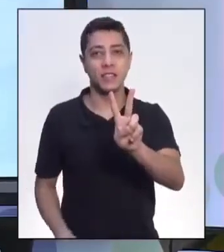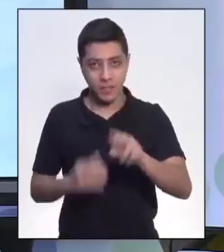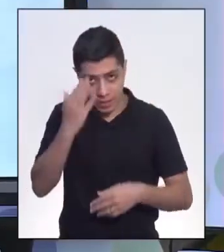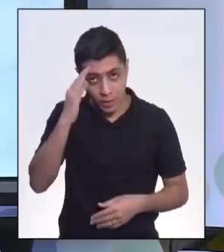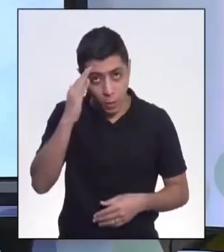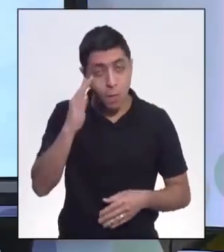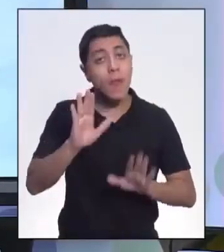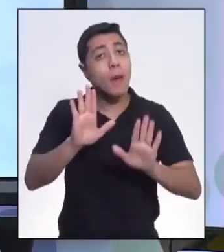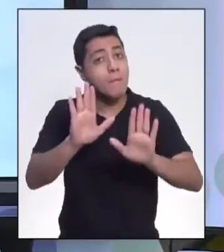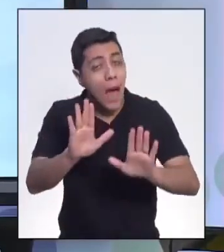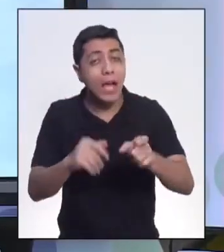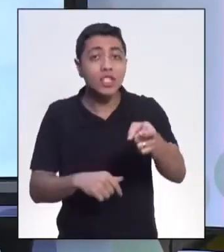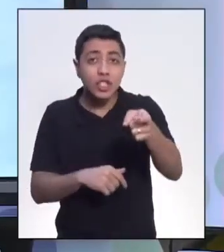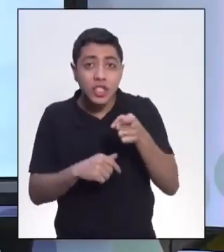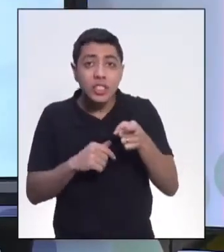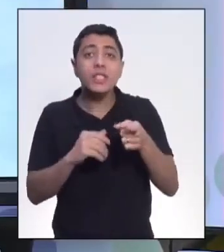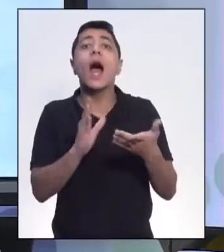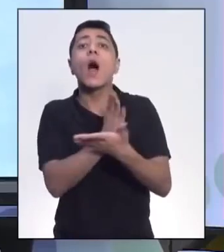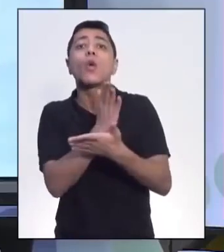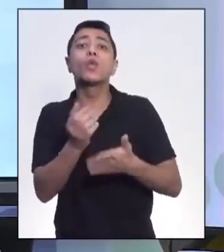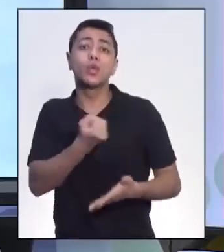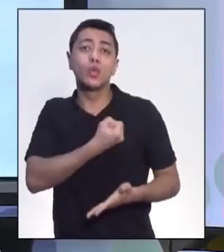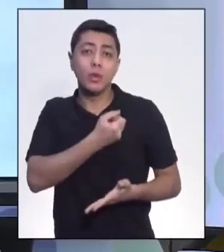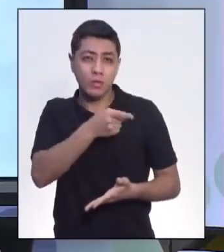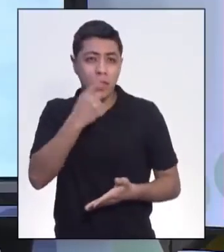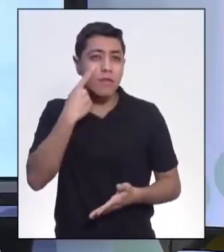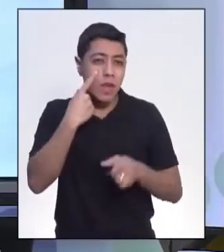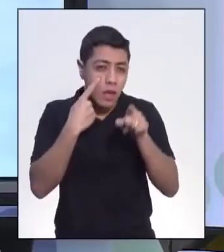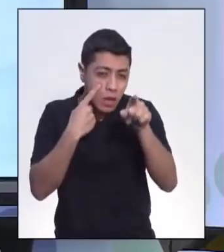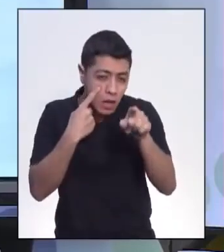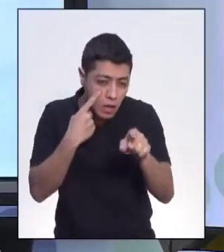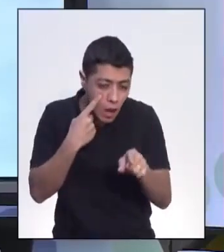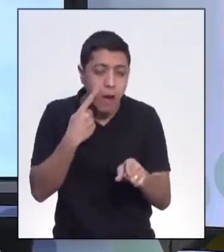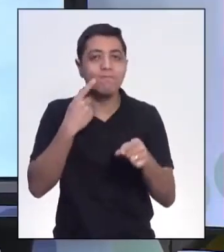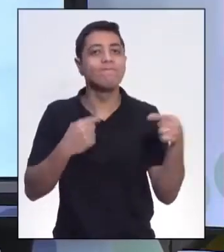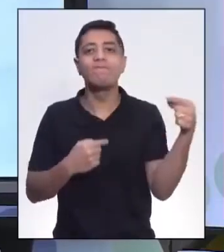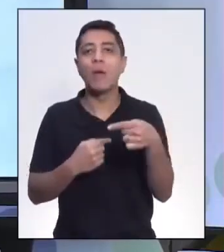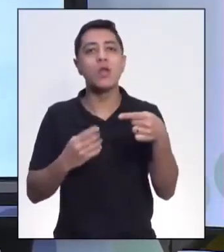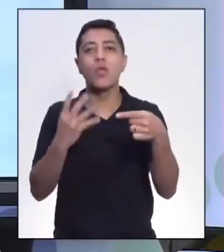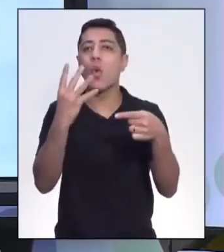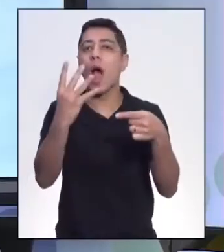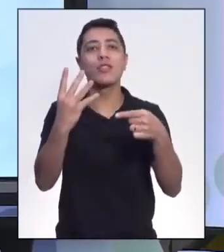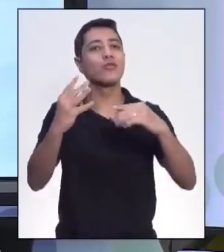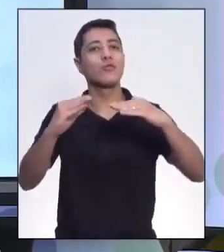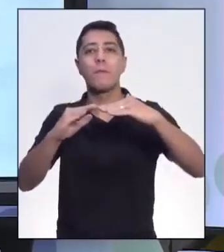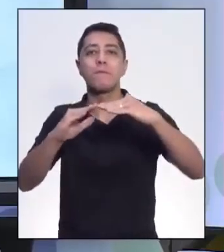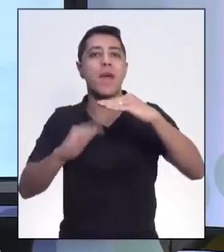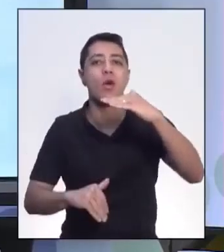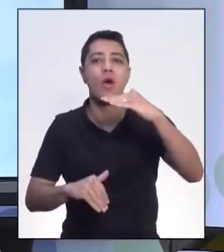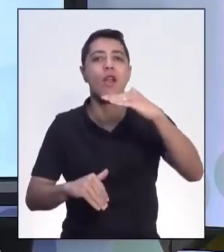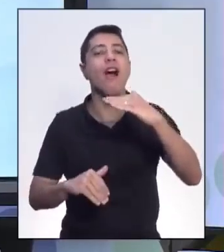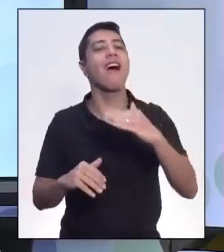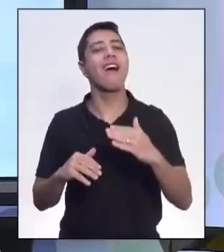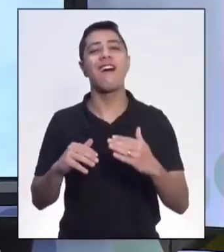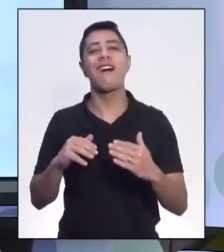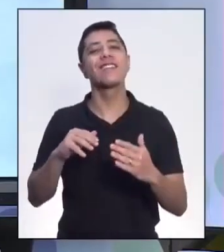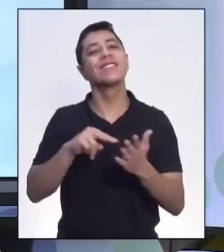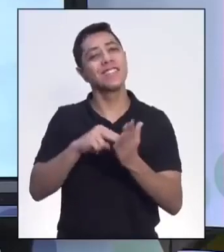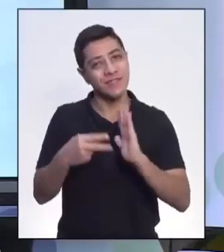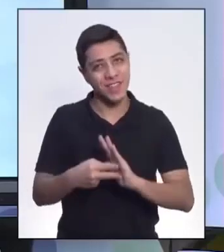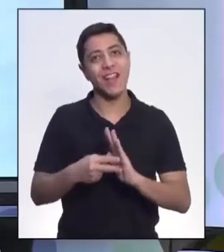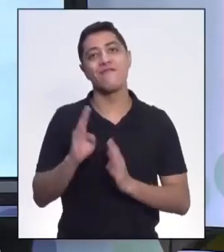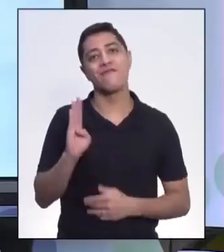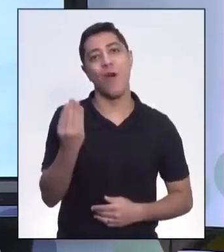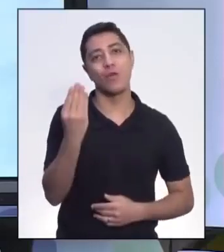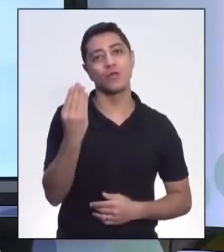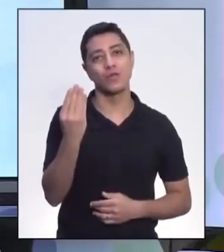é maior ou igual a menos 4, é falso. Tá bom? É para pensar. Muito bem. E o item B? O item B é bem bobinho. Ele